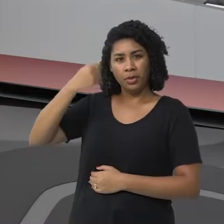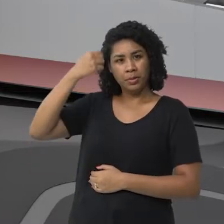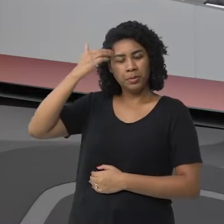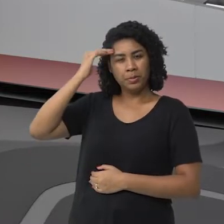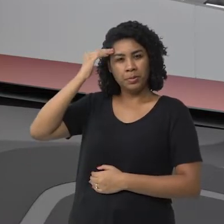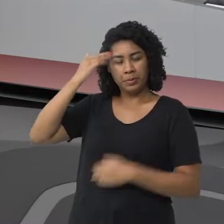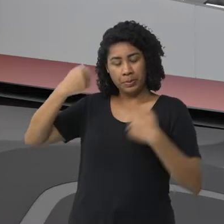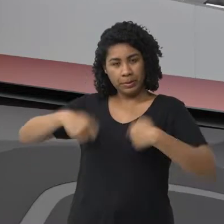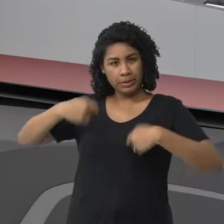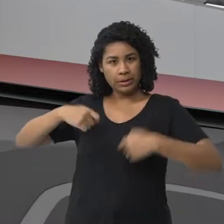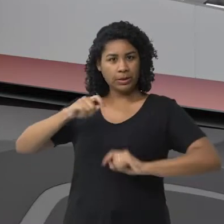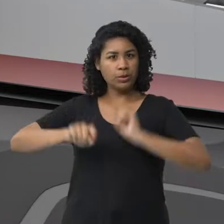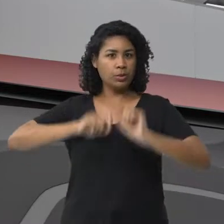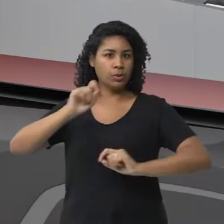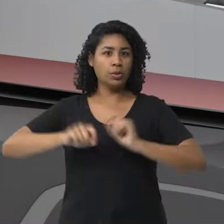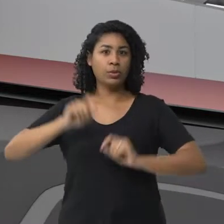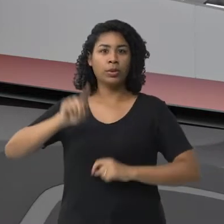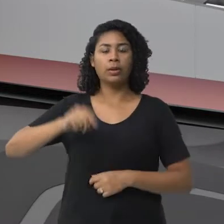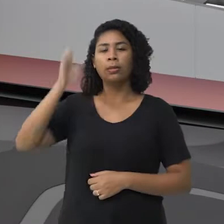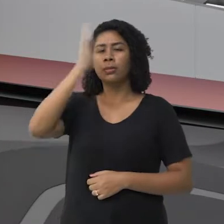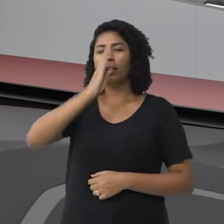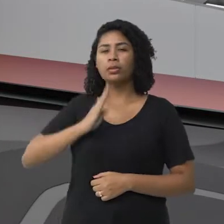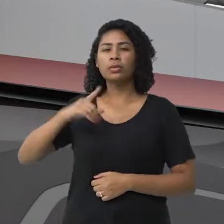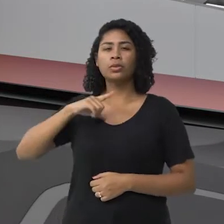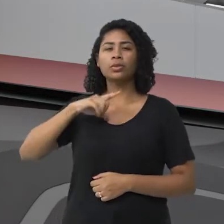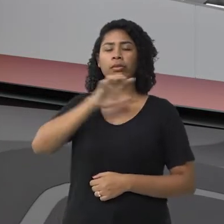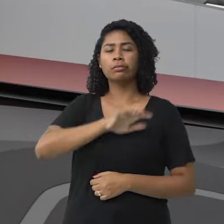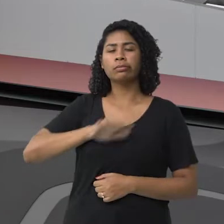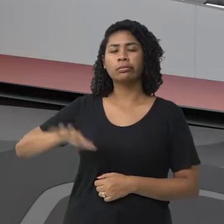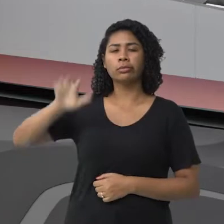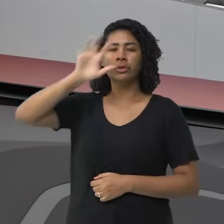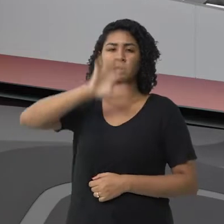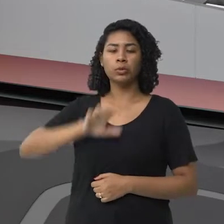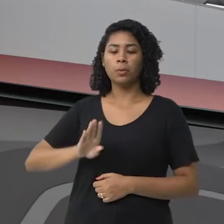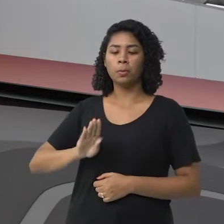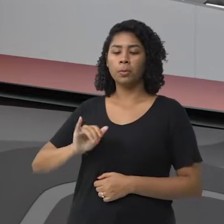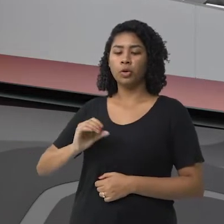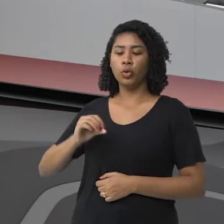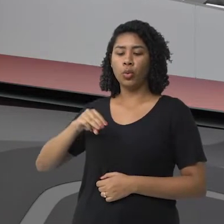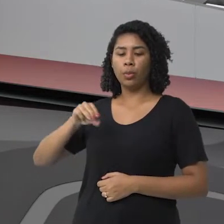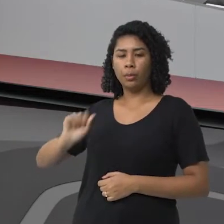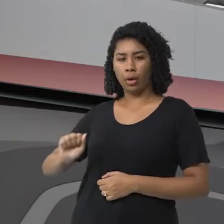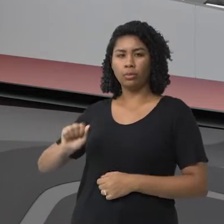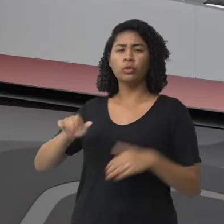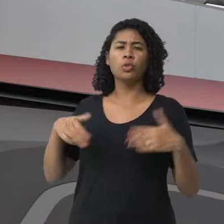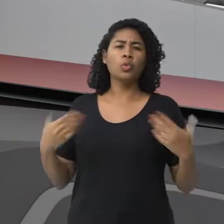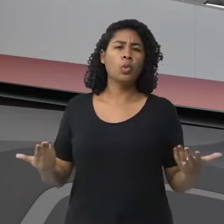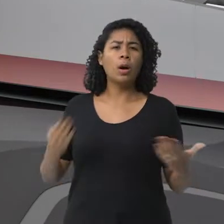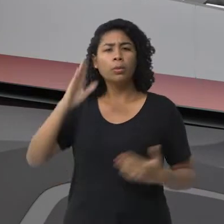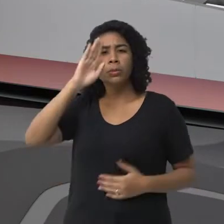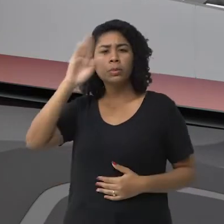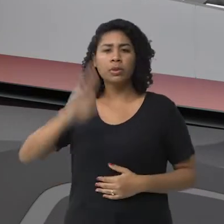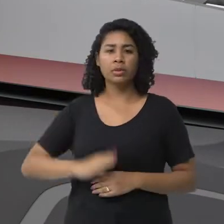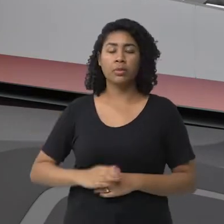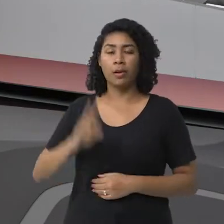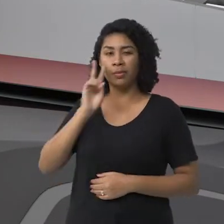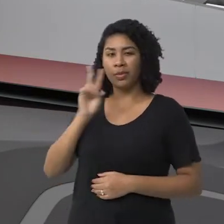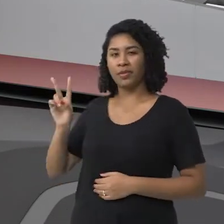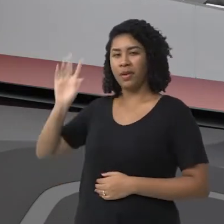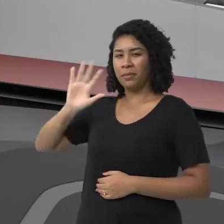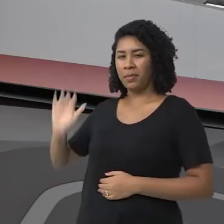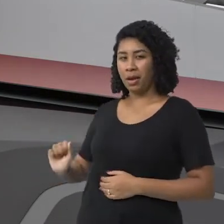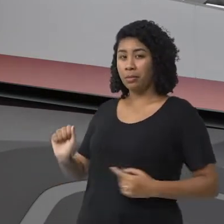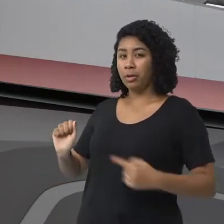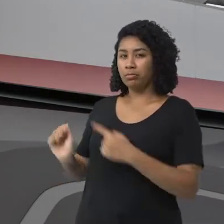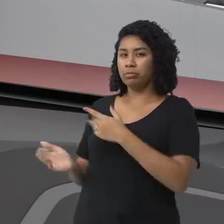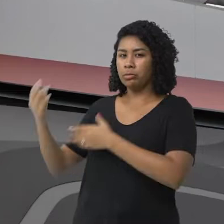em biomas. Então, quais são os principais biomas do Brasil? Aqui comigo a gente vai acompanhar esse mapa. E dentro desse mapa a gente